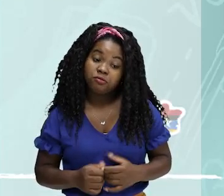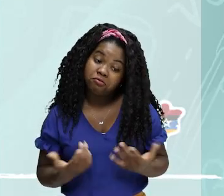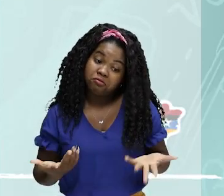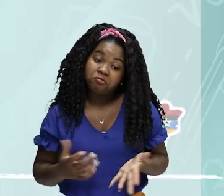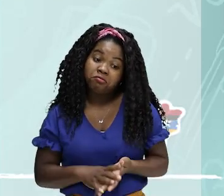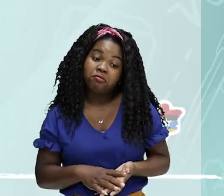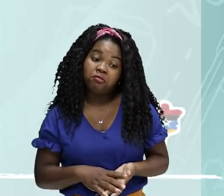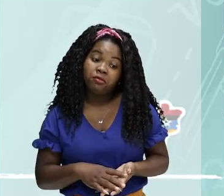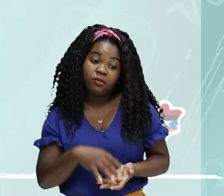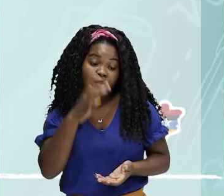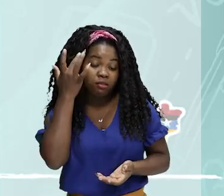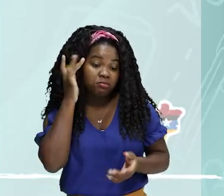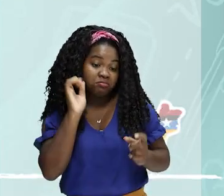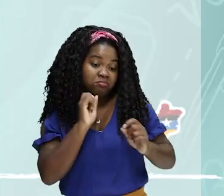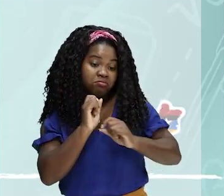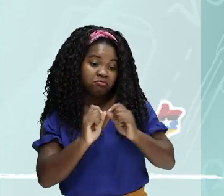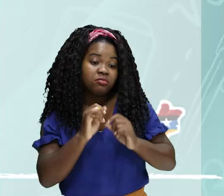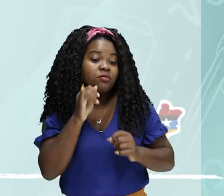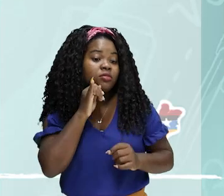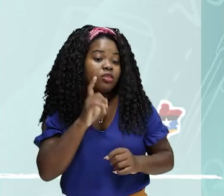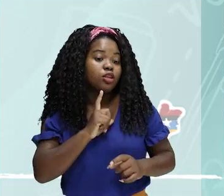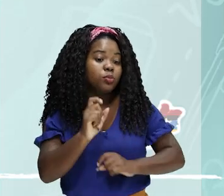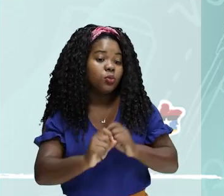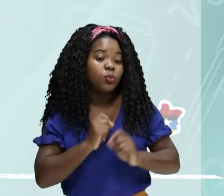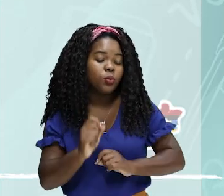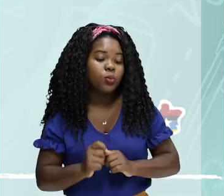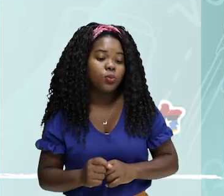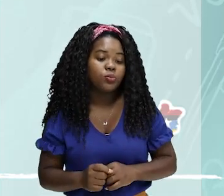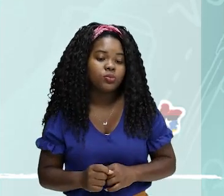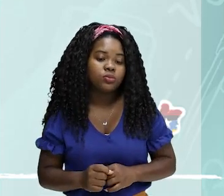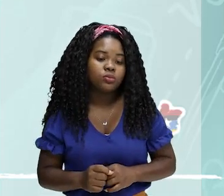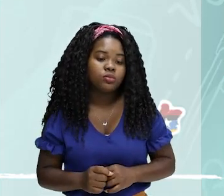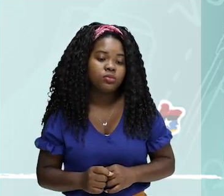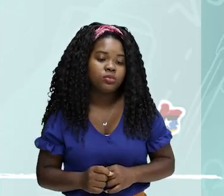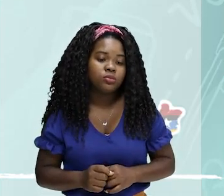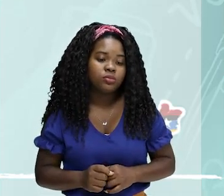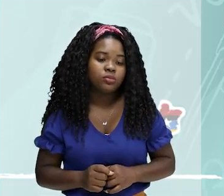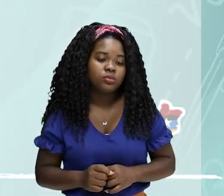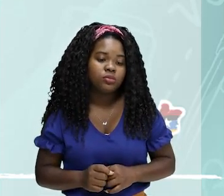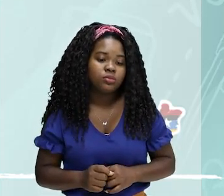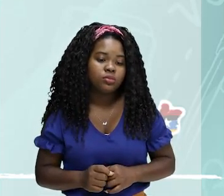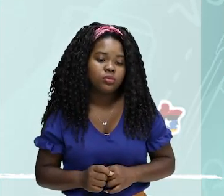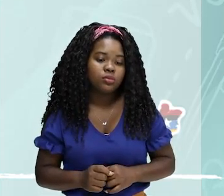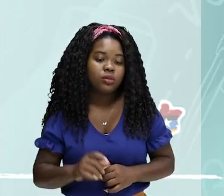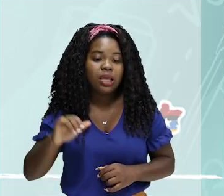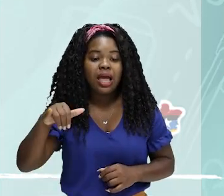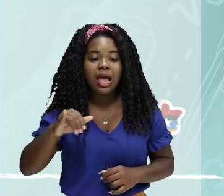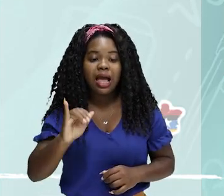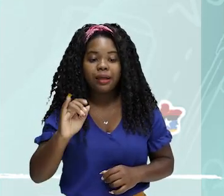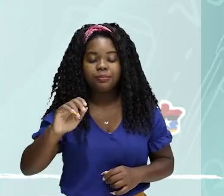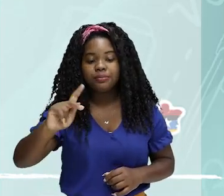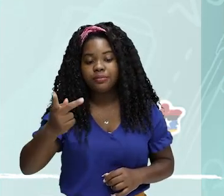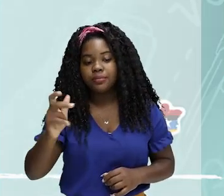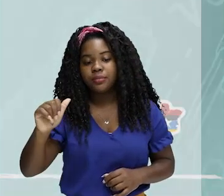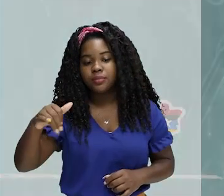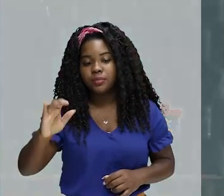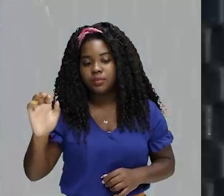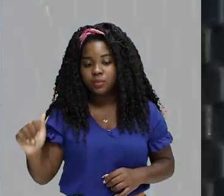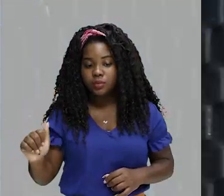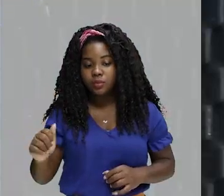Então, no meu exemplo, eu tenho aqui. Que crees que haya passado? Haya, verbo